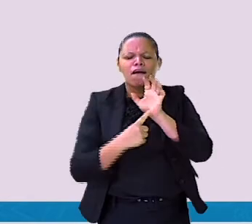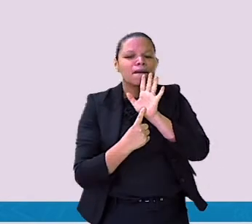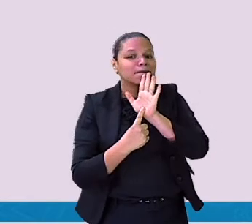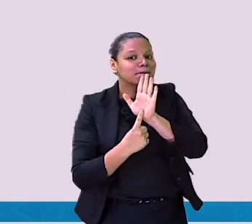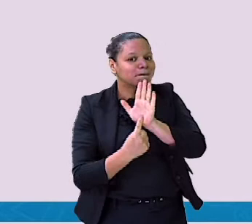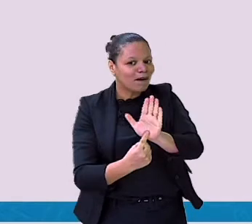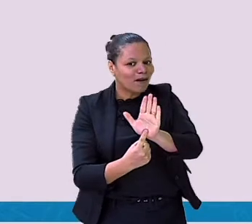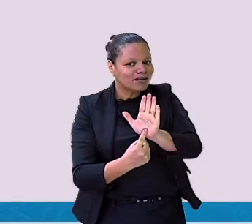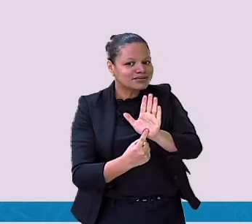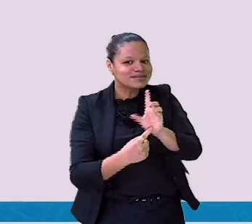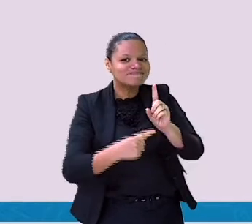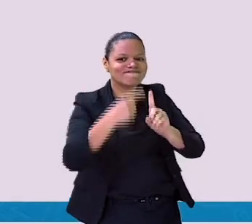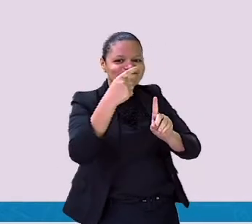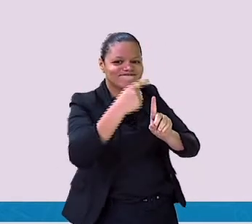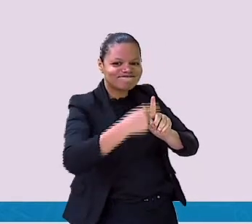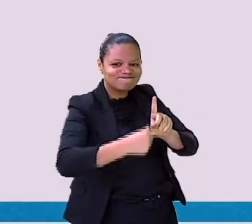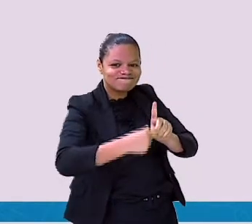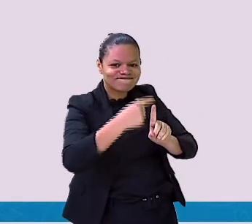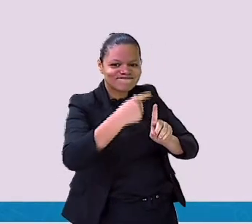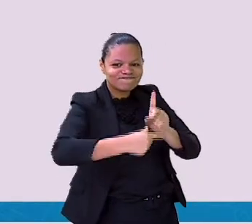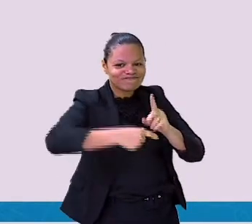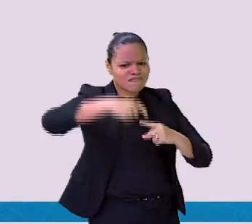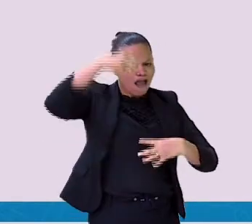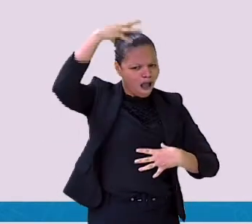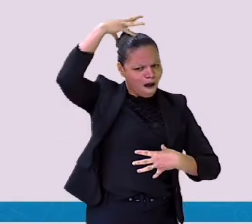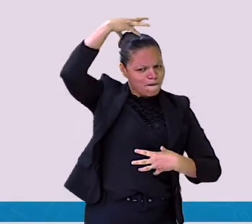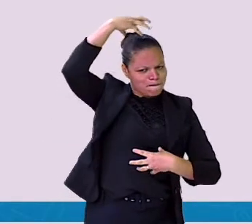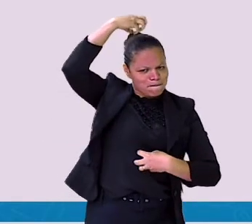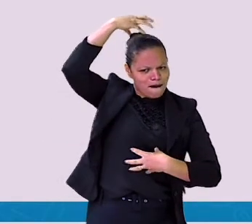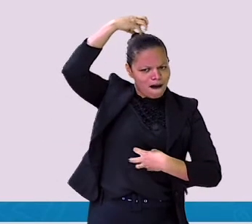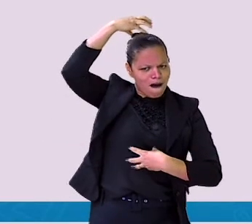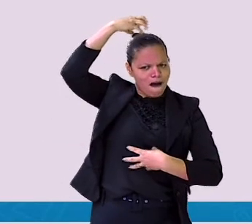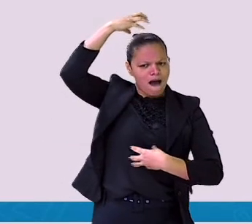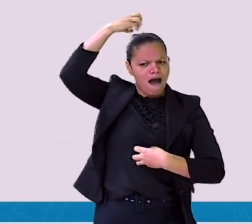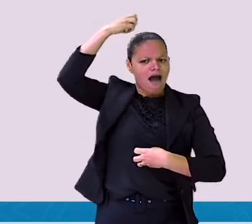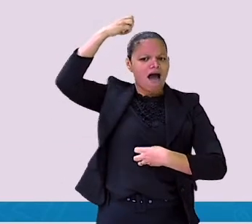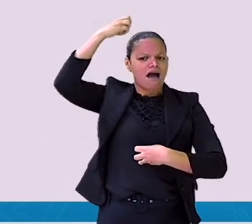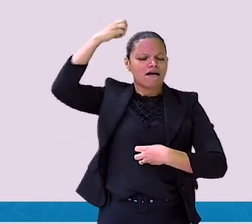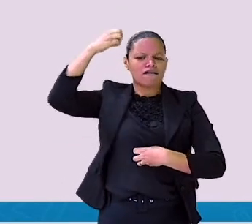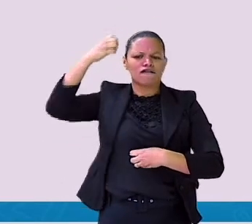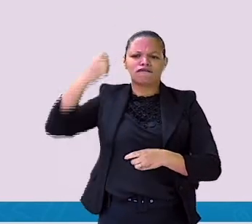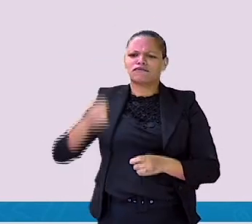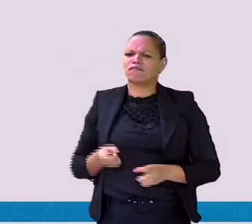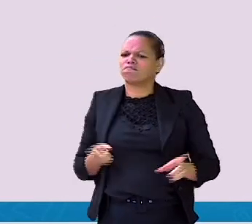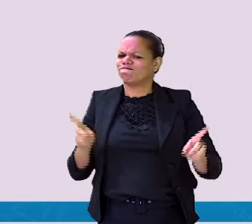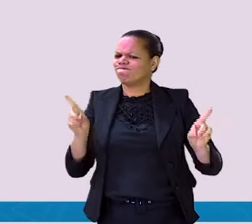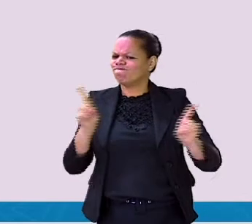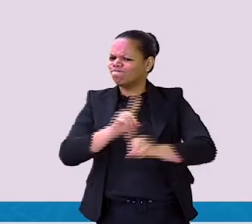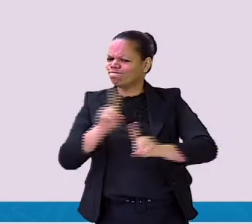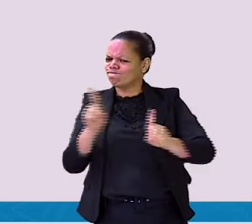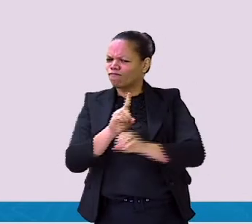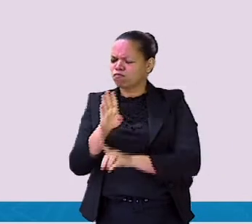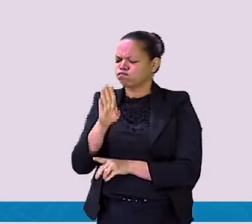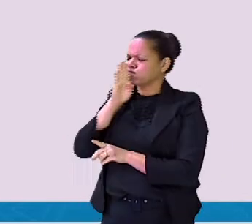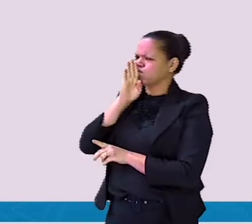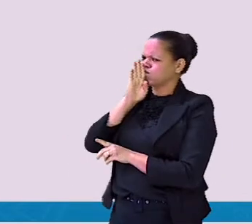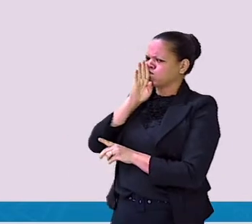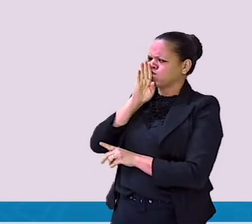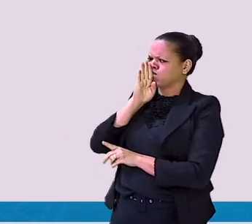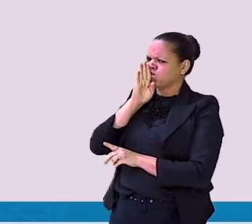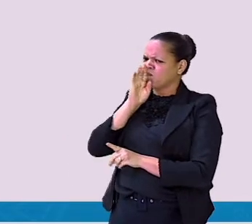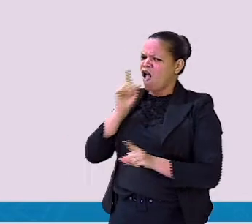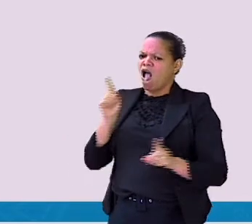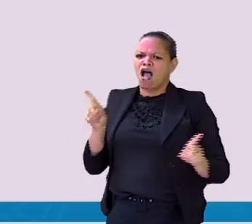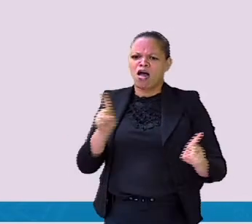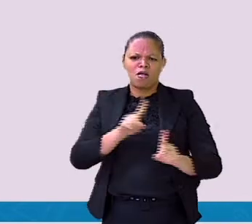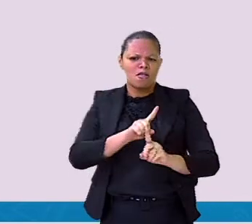nosso personagem macaco. Você acha que o macaco ficou caladinho com toda essa vaidade do pavão? O